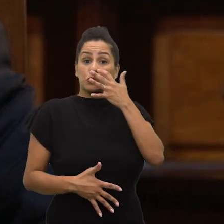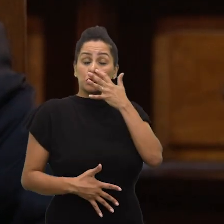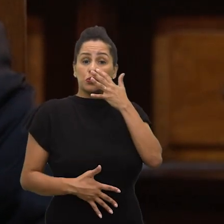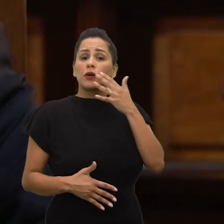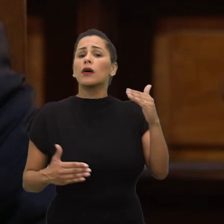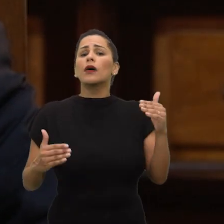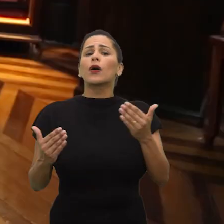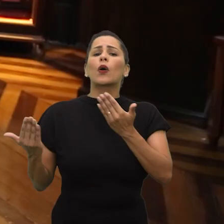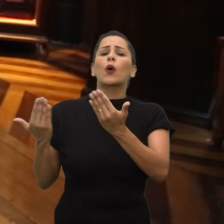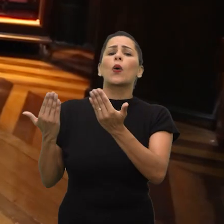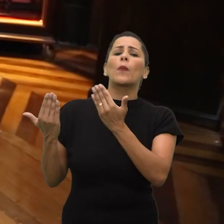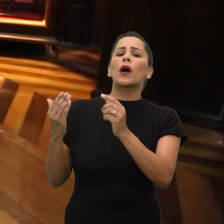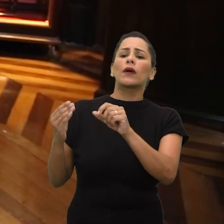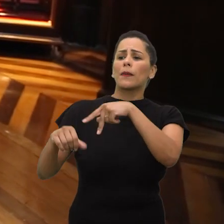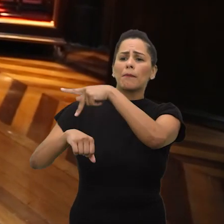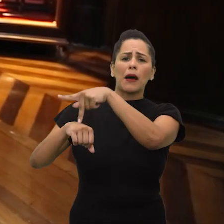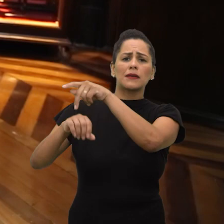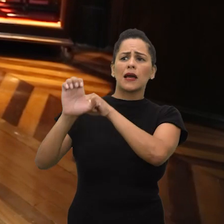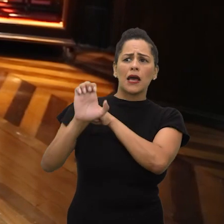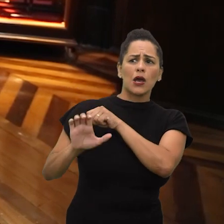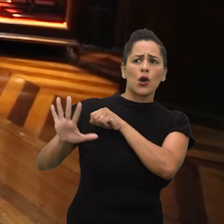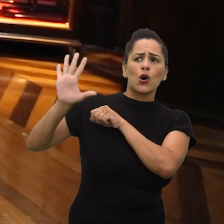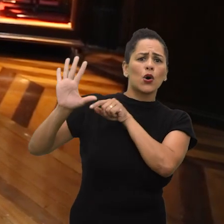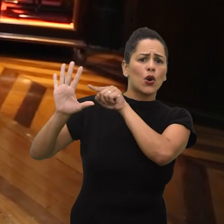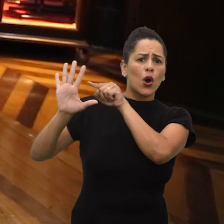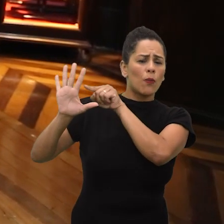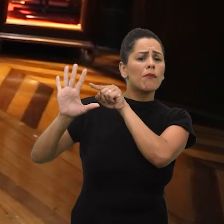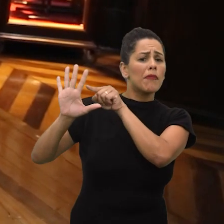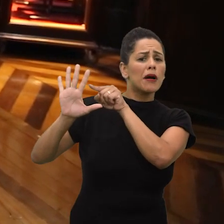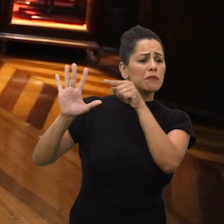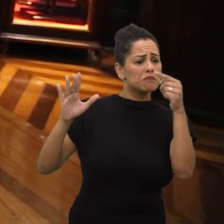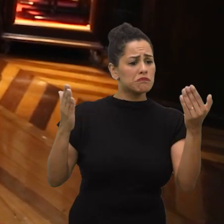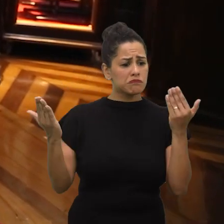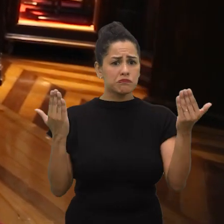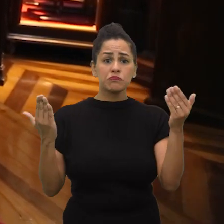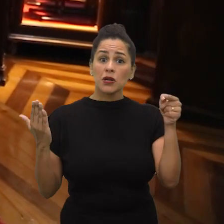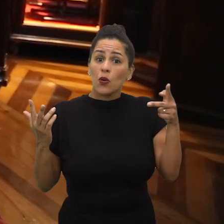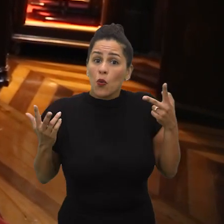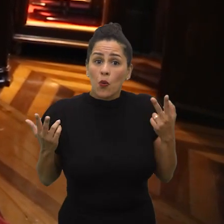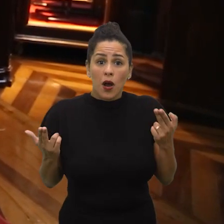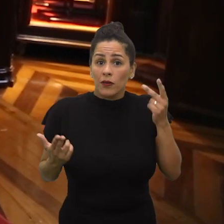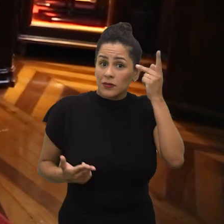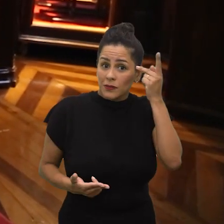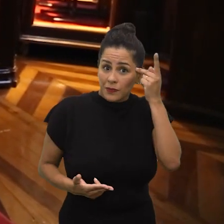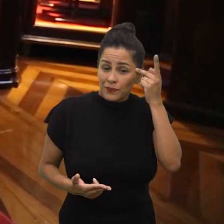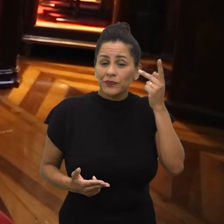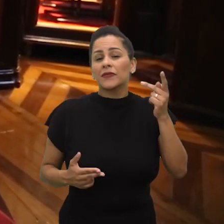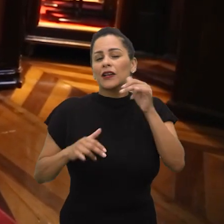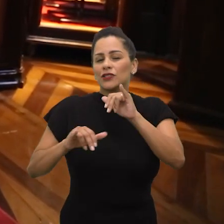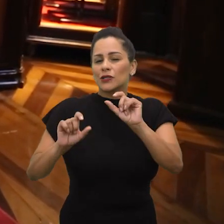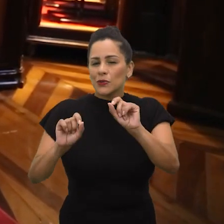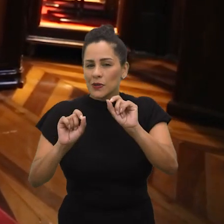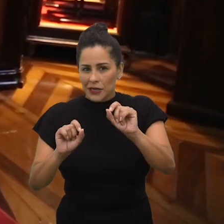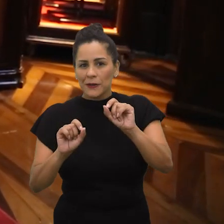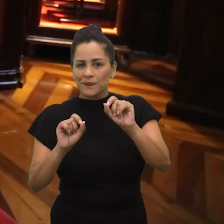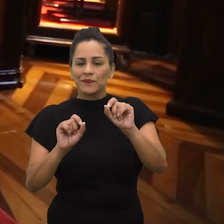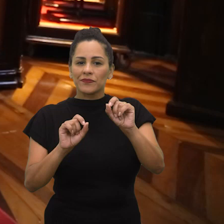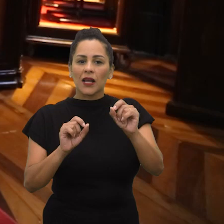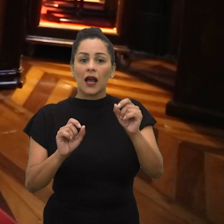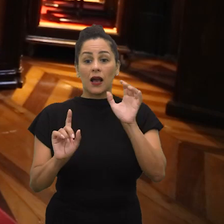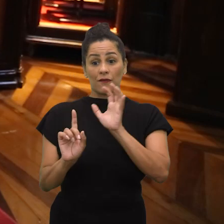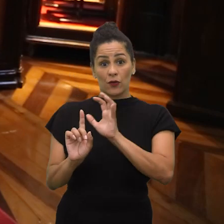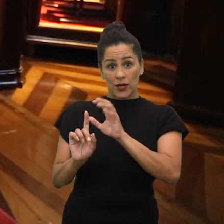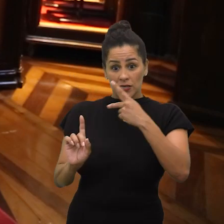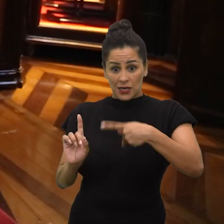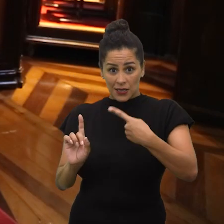qualquer país na Europa Continental dizem que a inspiração do Tribunal de Justiça de Ramos de Azevedo